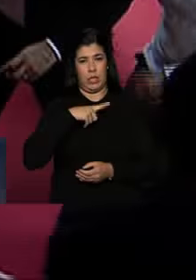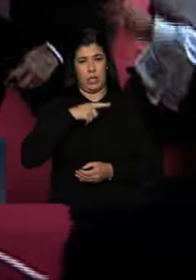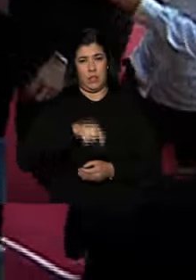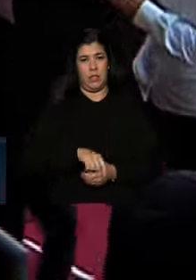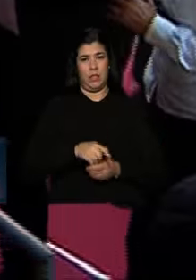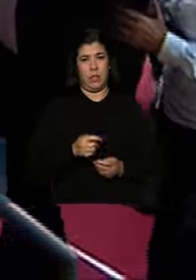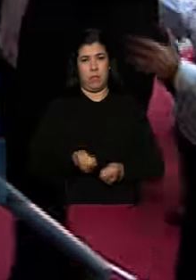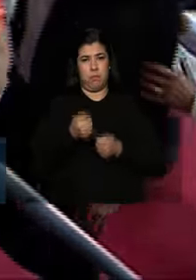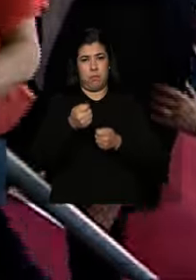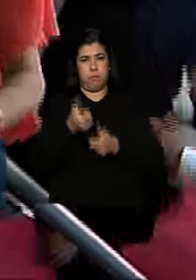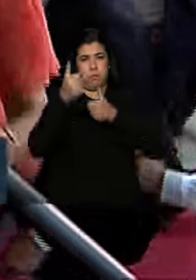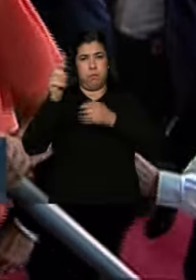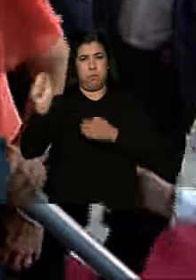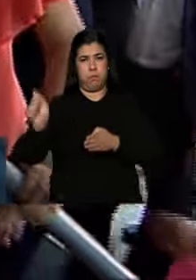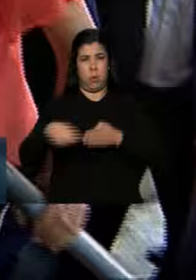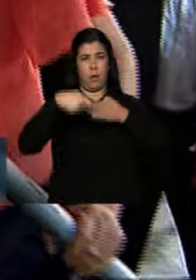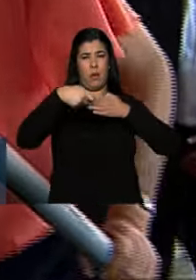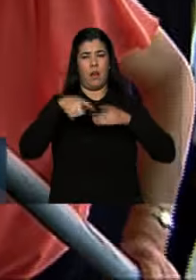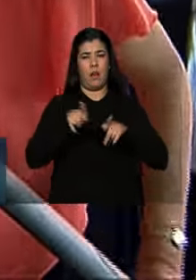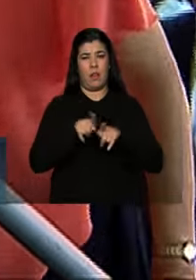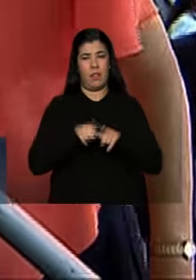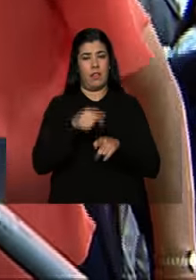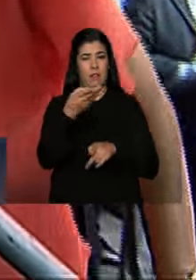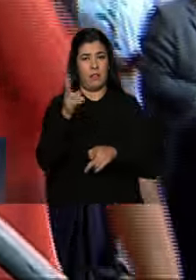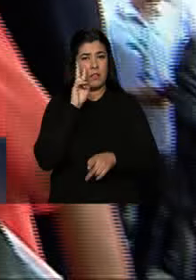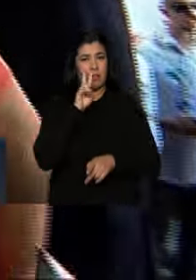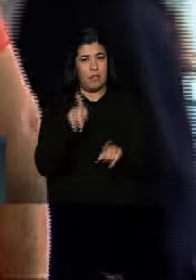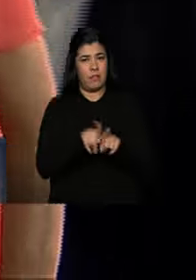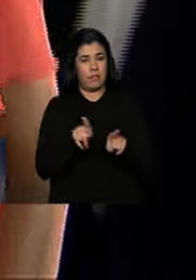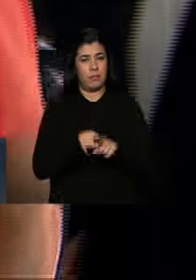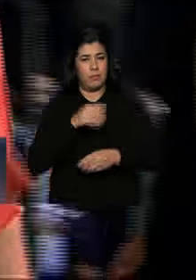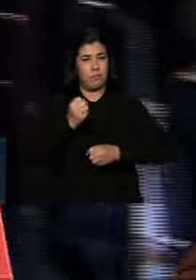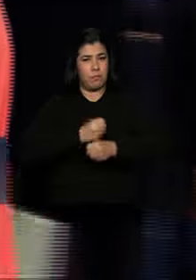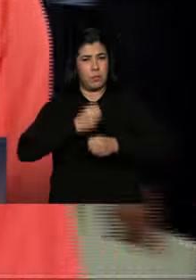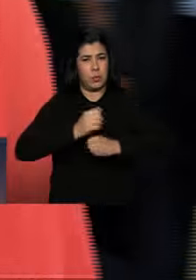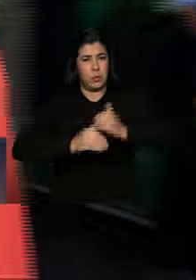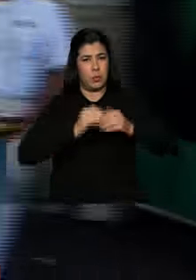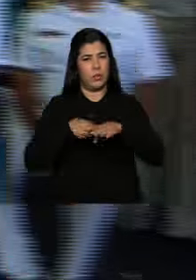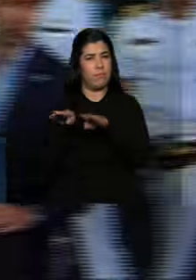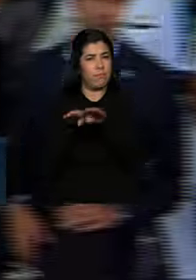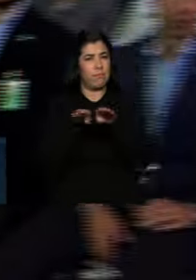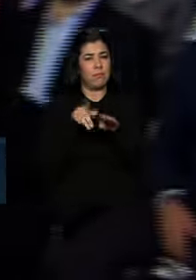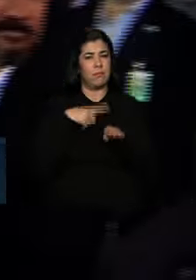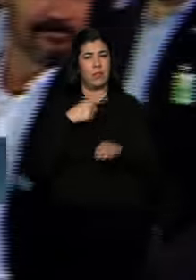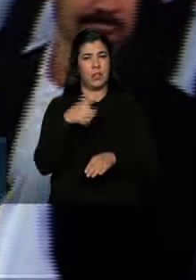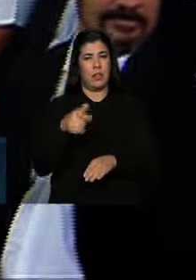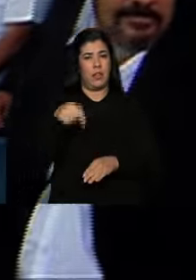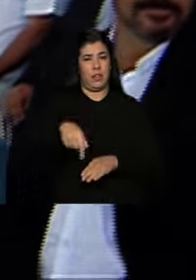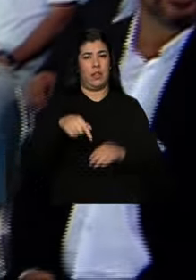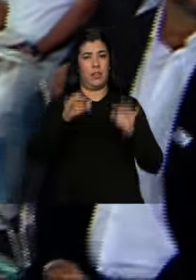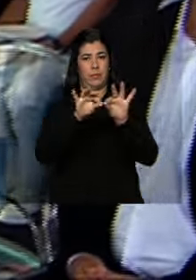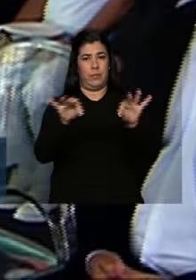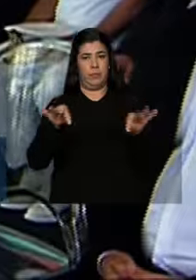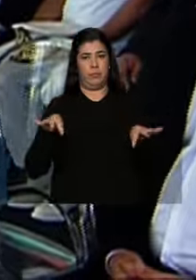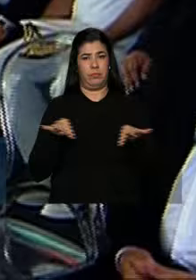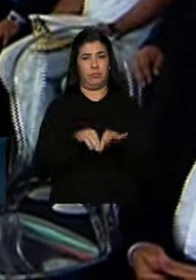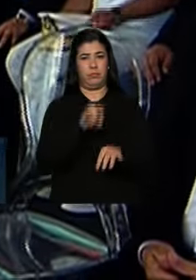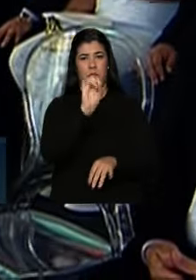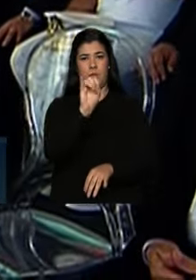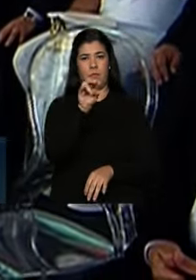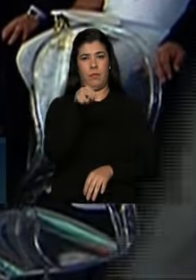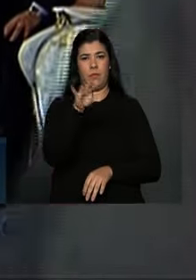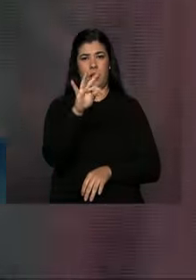em operação. Além destes, estão sendo construídos simultaneamente por este estaleiro os